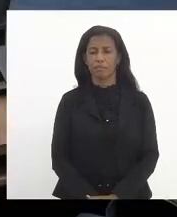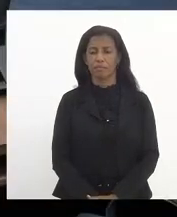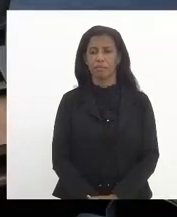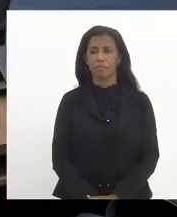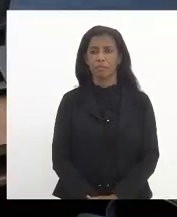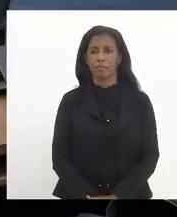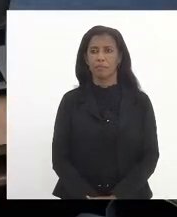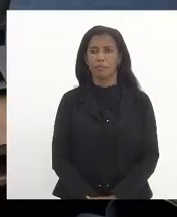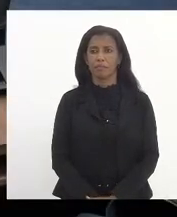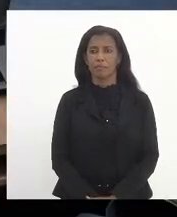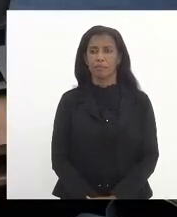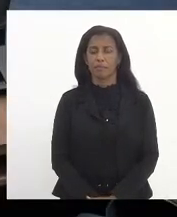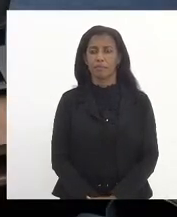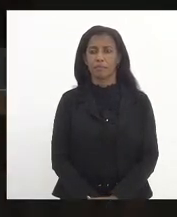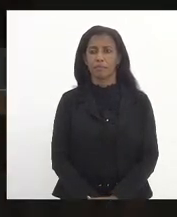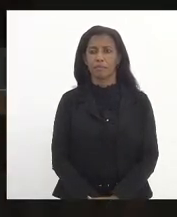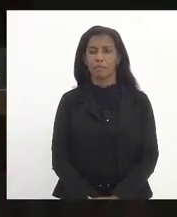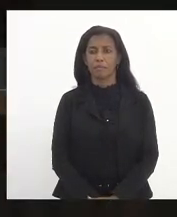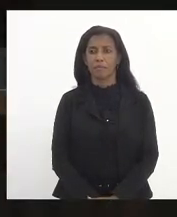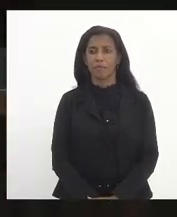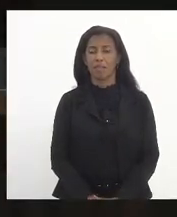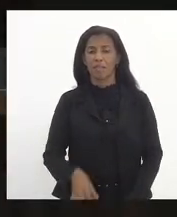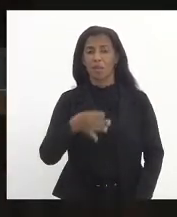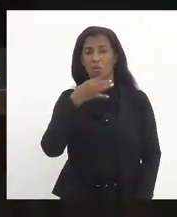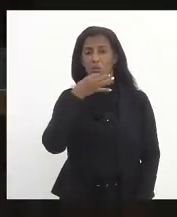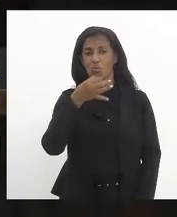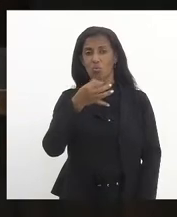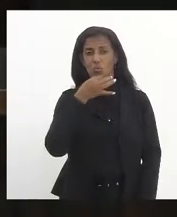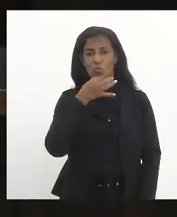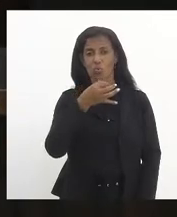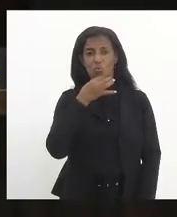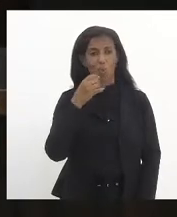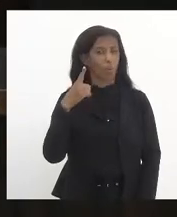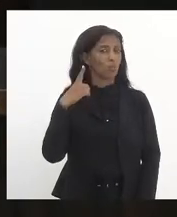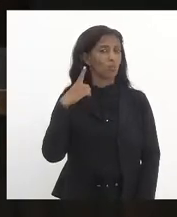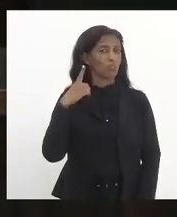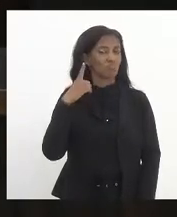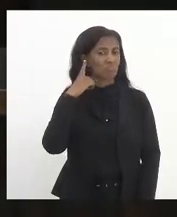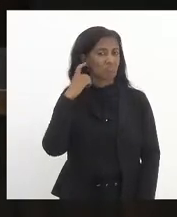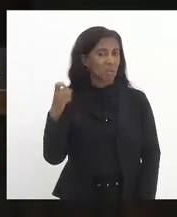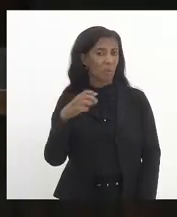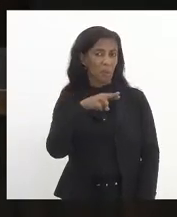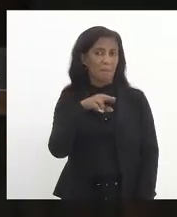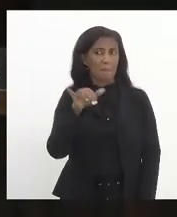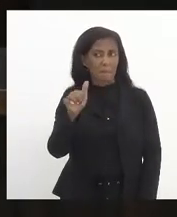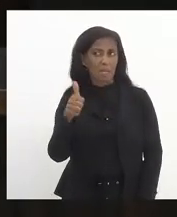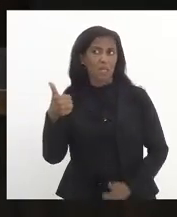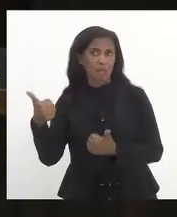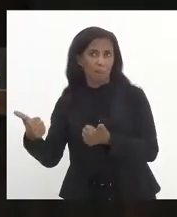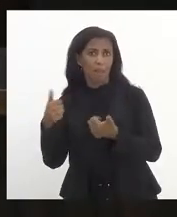Tá? Mas o seu som está ruim, porque o da Mônica nós estamos ouvindo bem. O Mink falou agora.